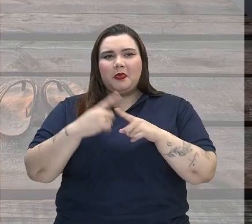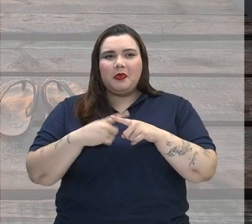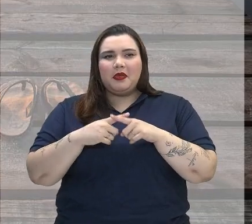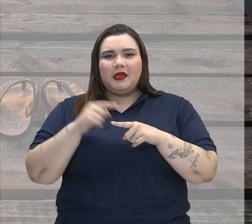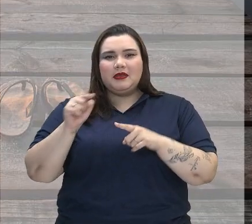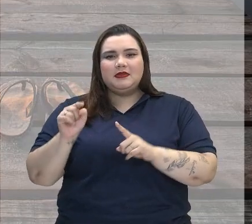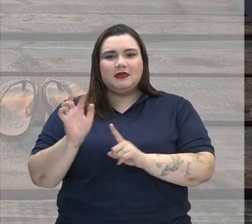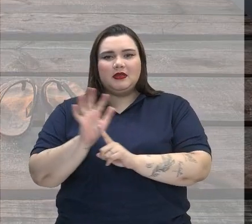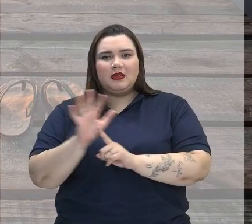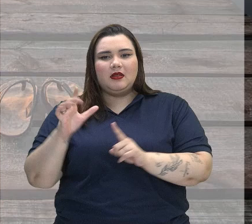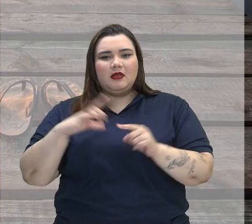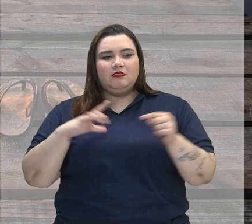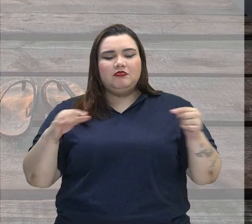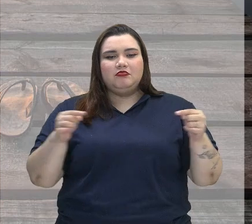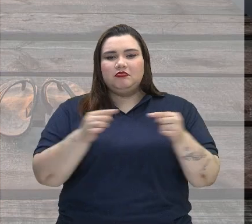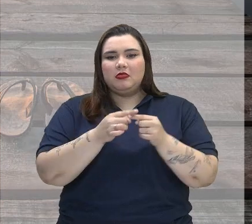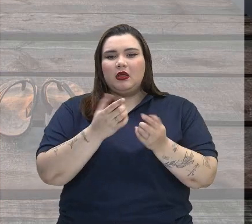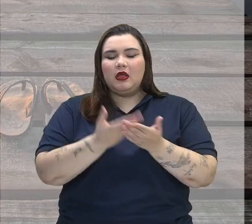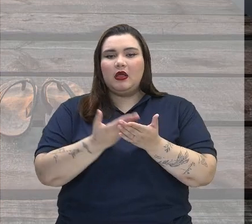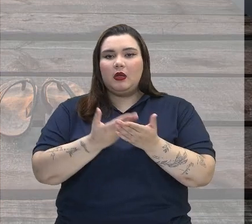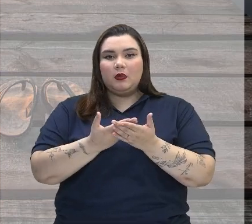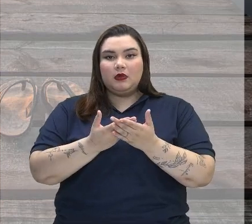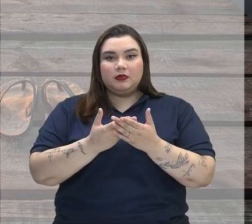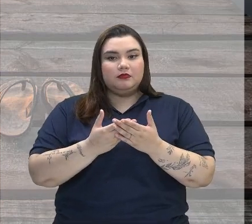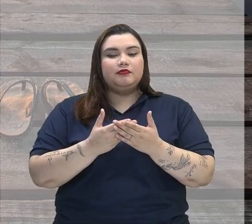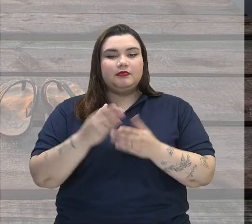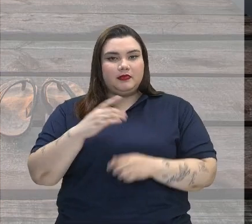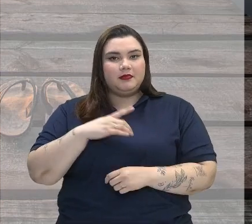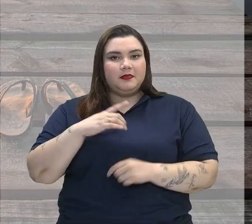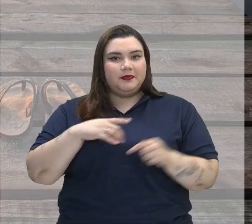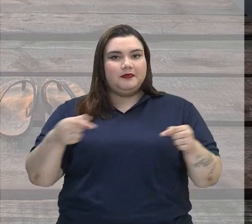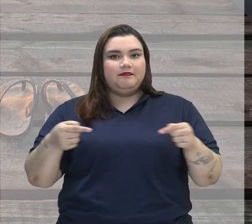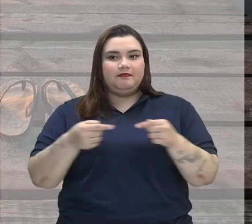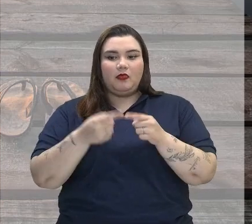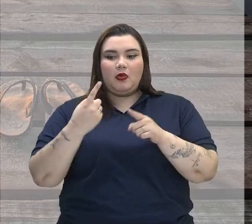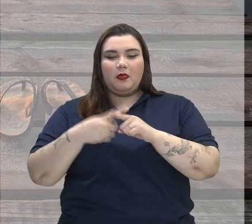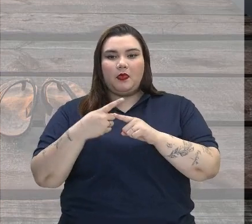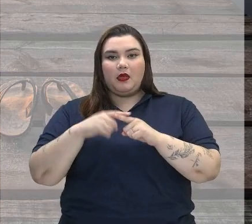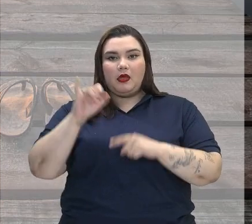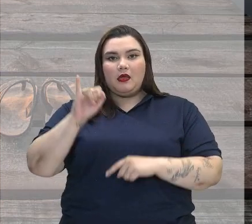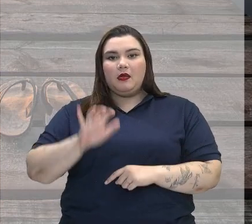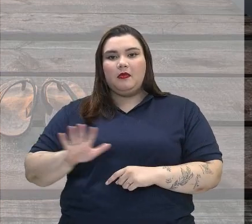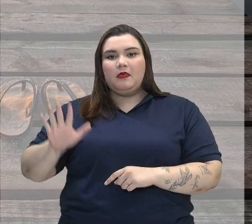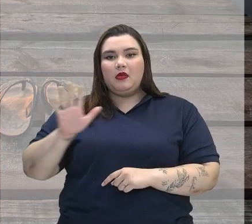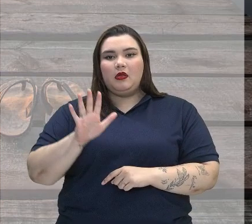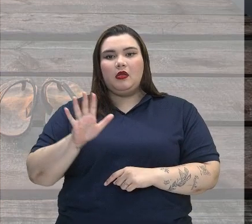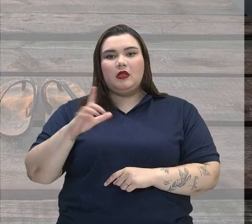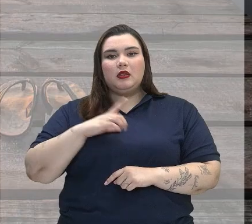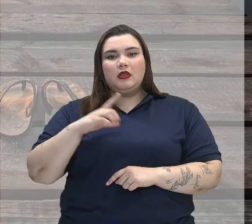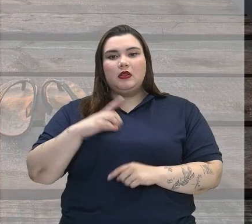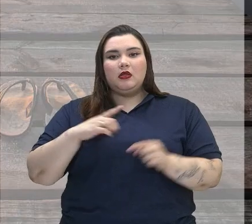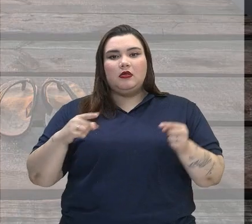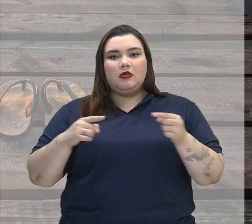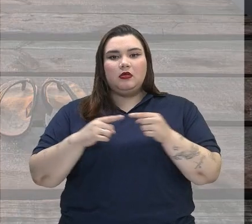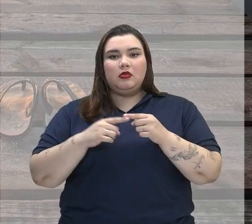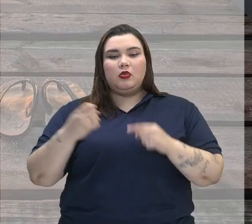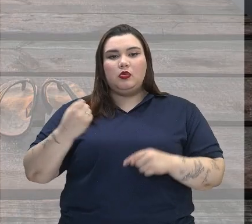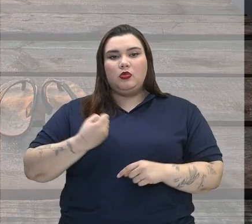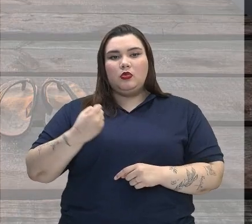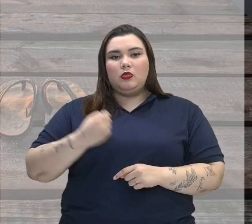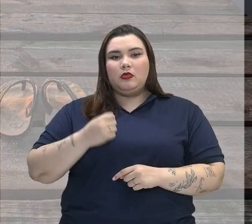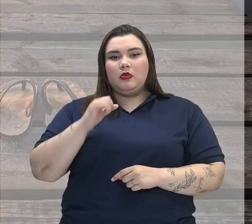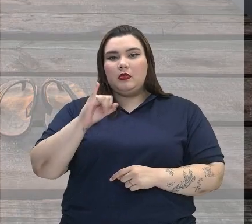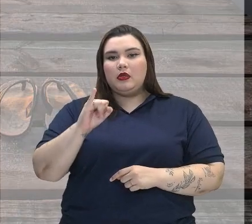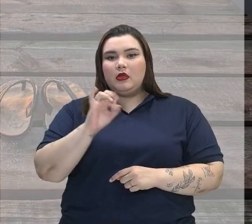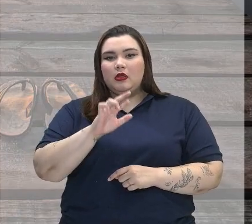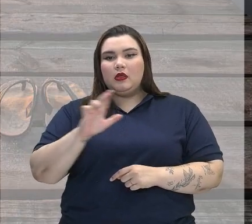de conhecimento de hoje? Tem tudo a ver, porque essa imagem, ela usa uma proporção, ela usa um número